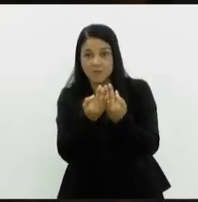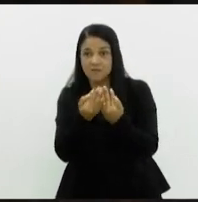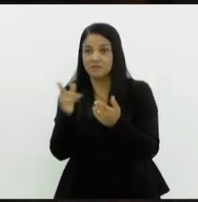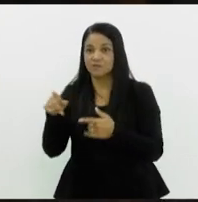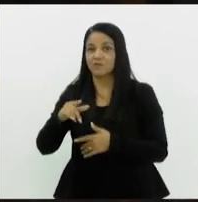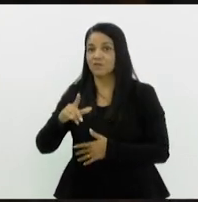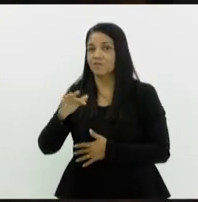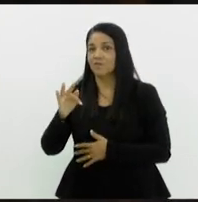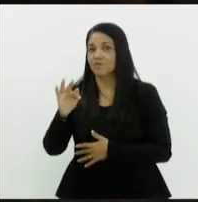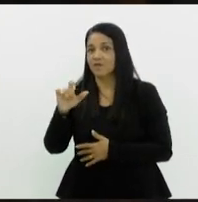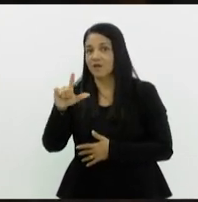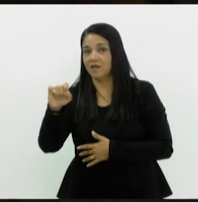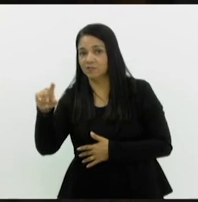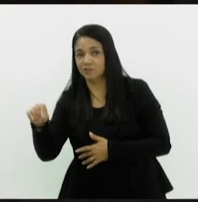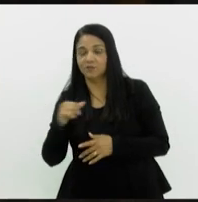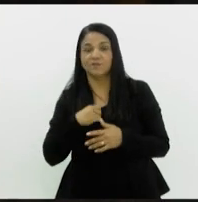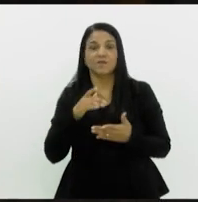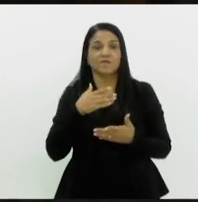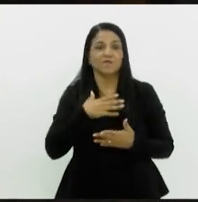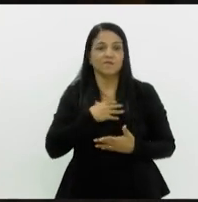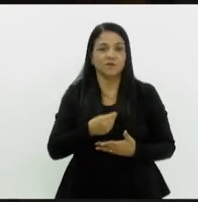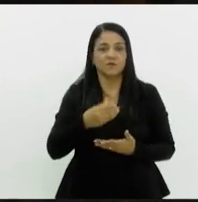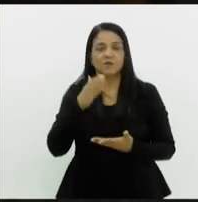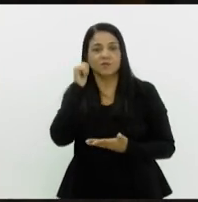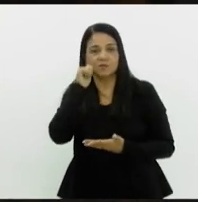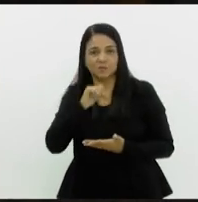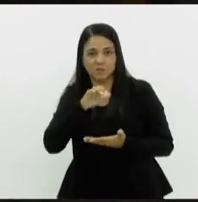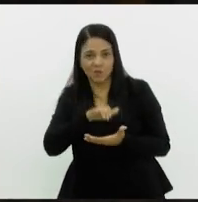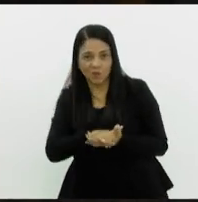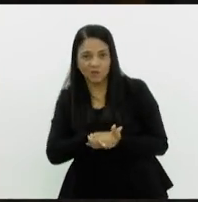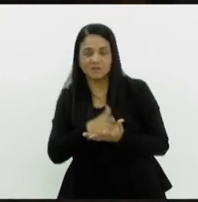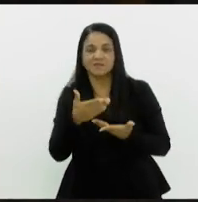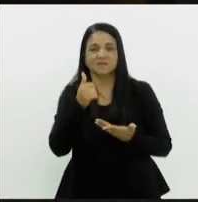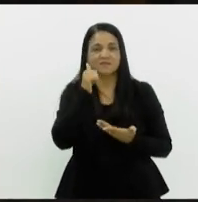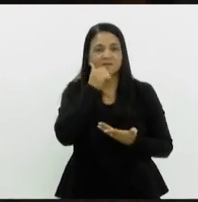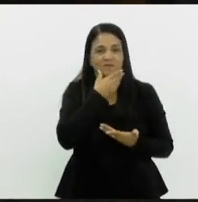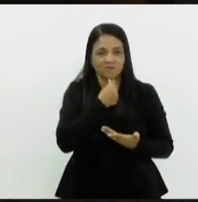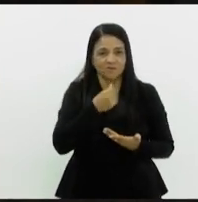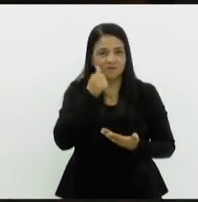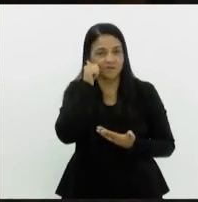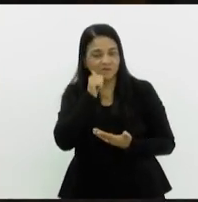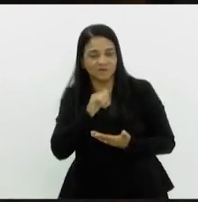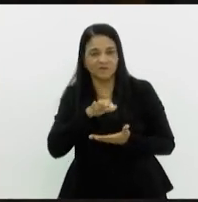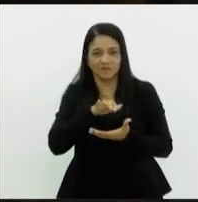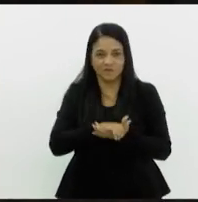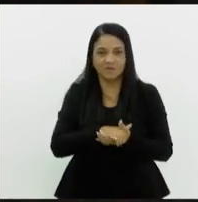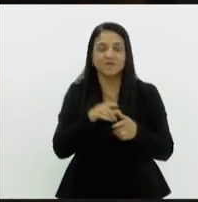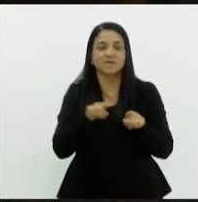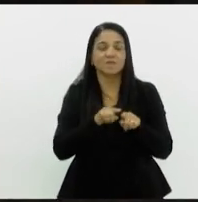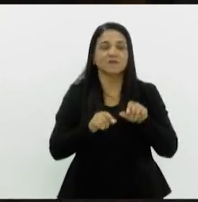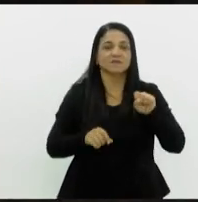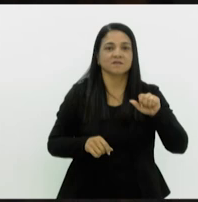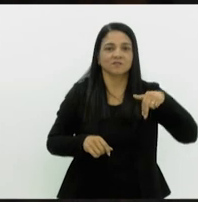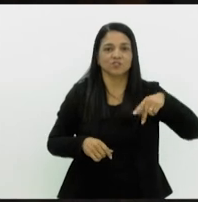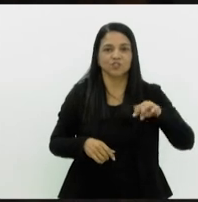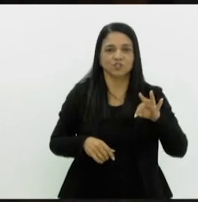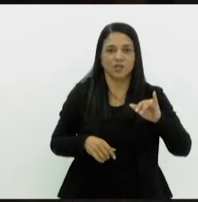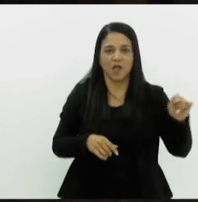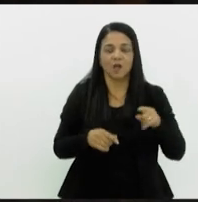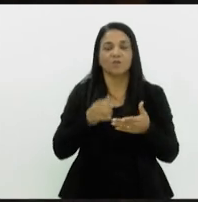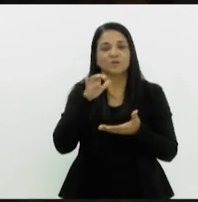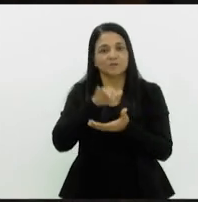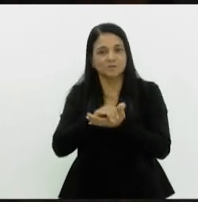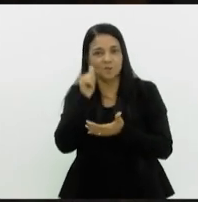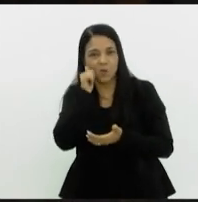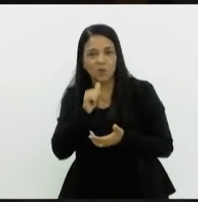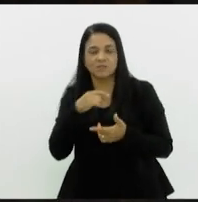Vlad presente, sua esposa, suas filhas. Está aqui a família também do amigo Santiago, sua esposa, sua mãe também